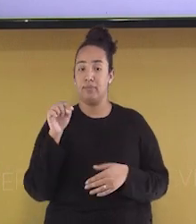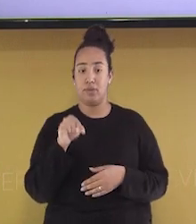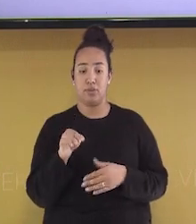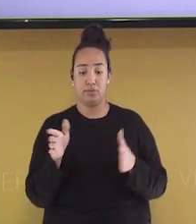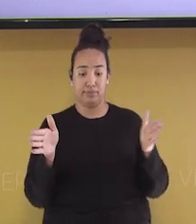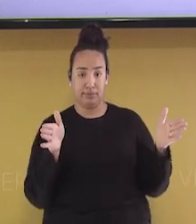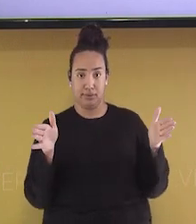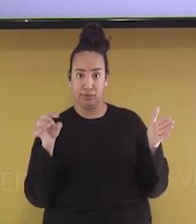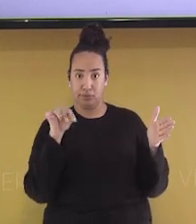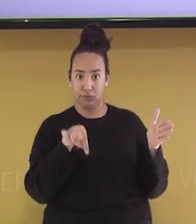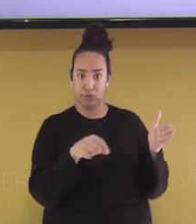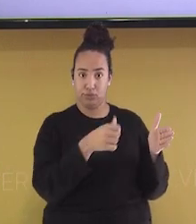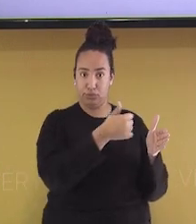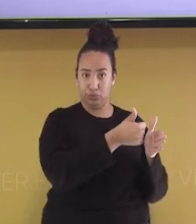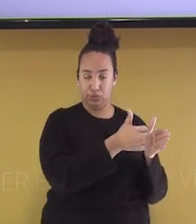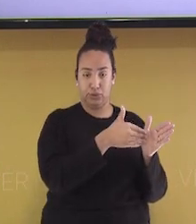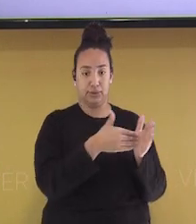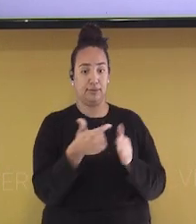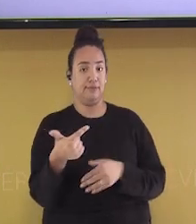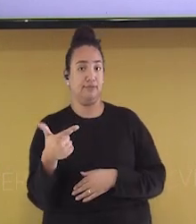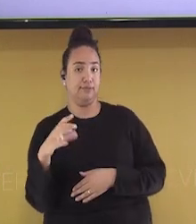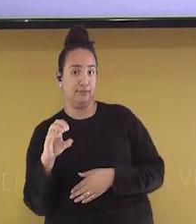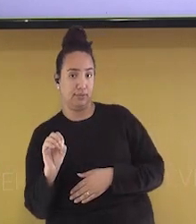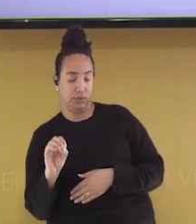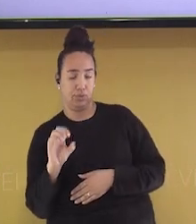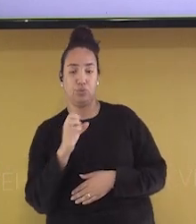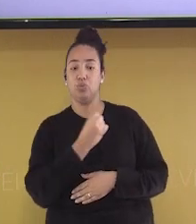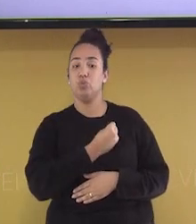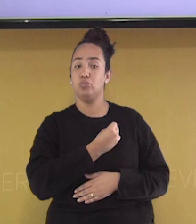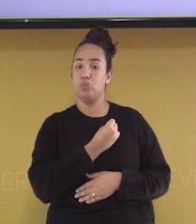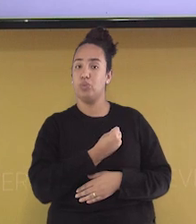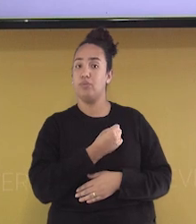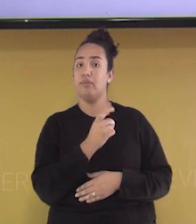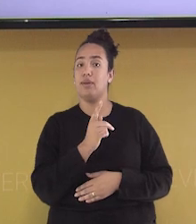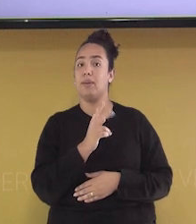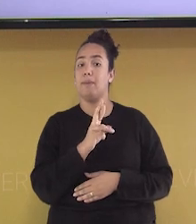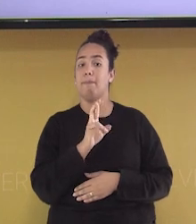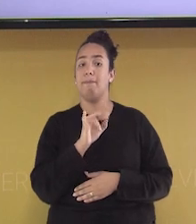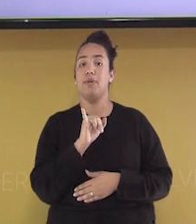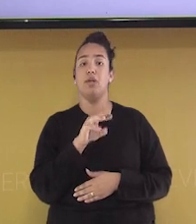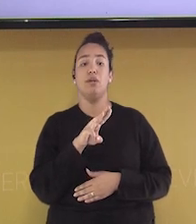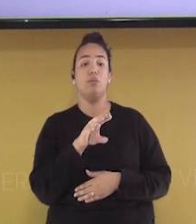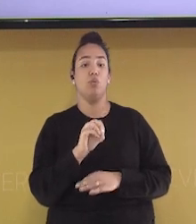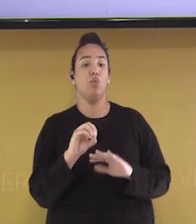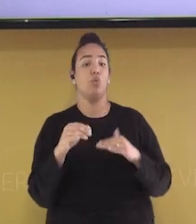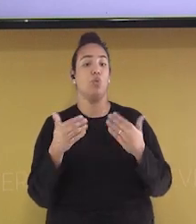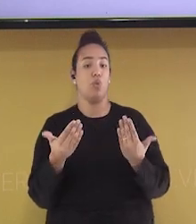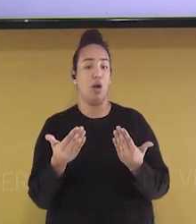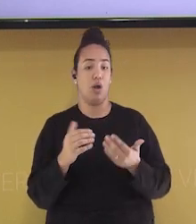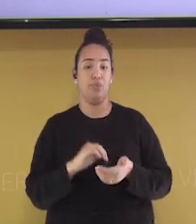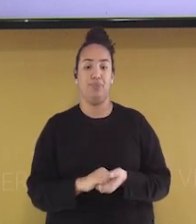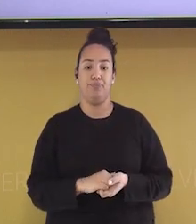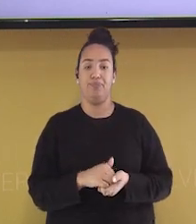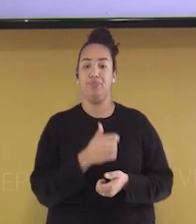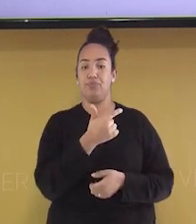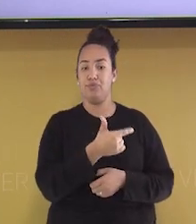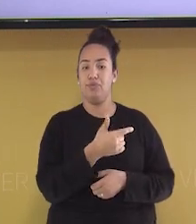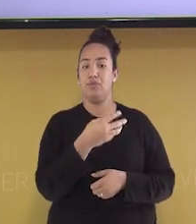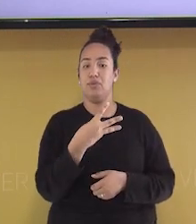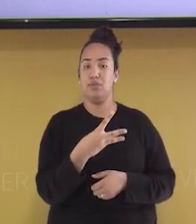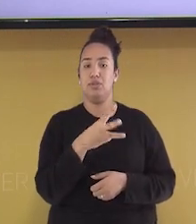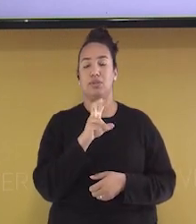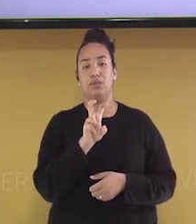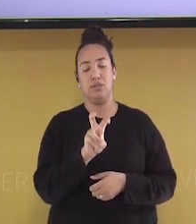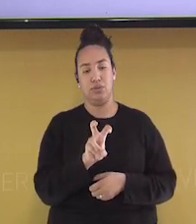são primos são o 2, o 3, o 5, o 7, o 11, o 13,